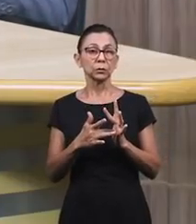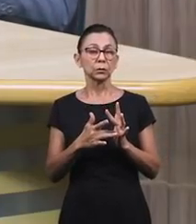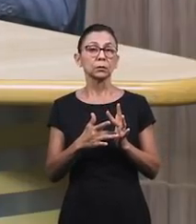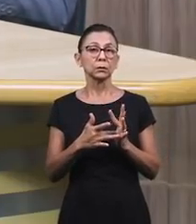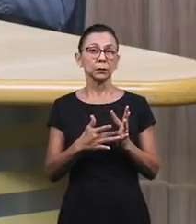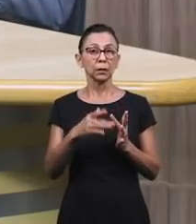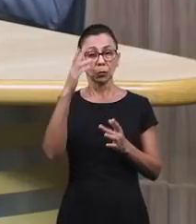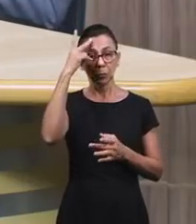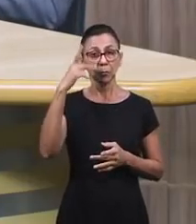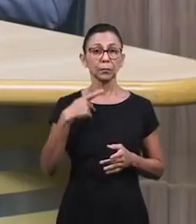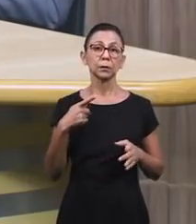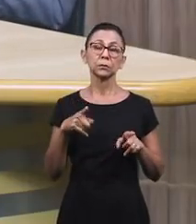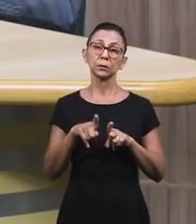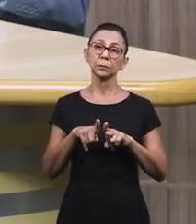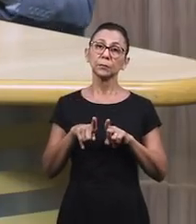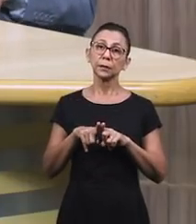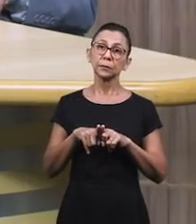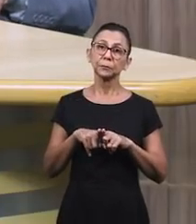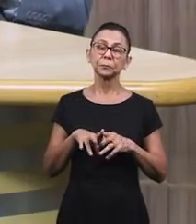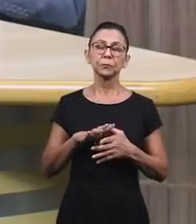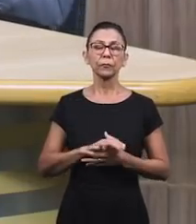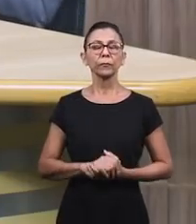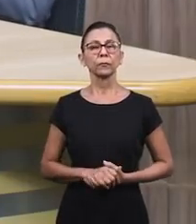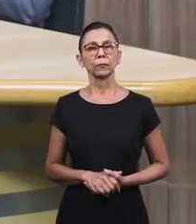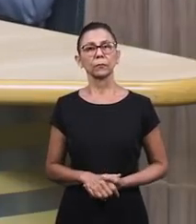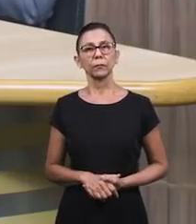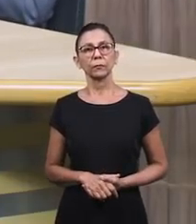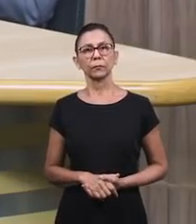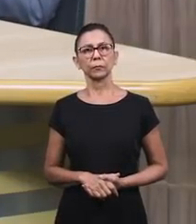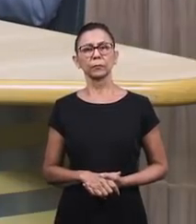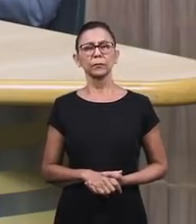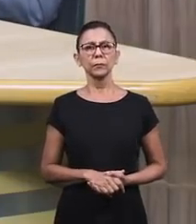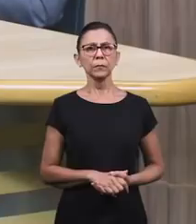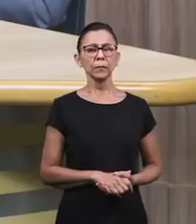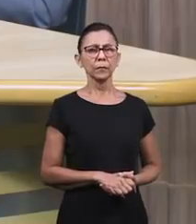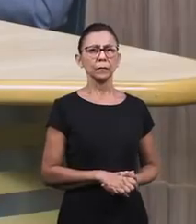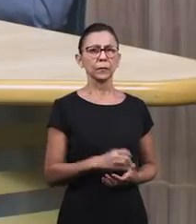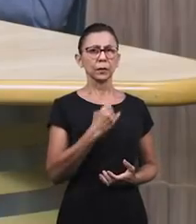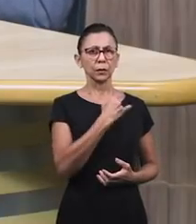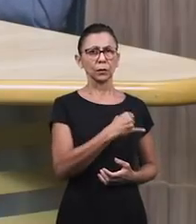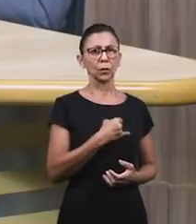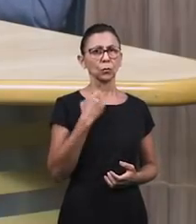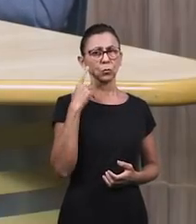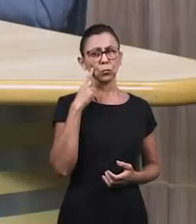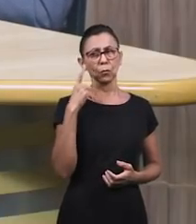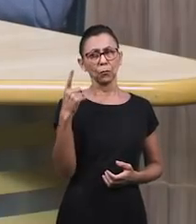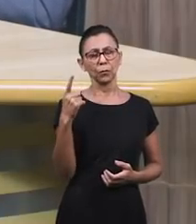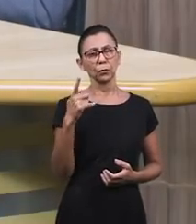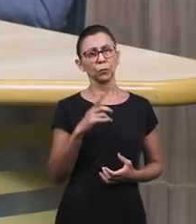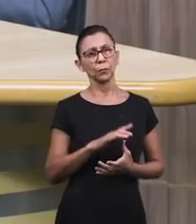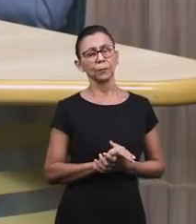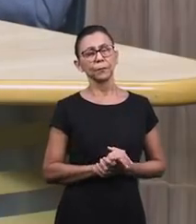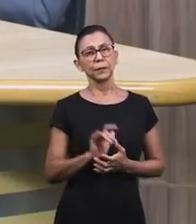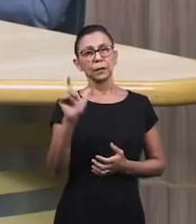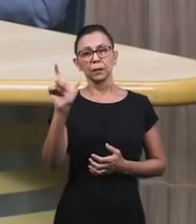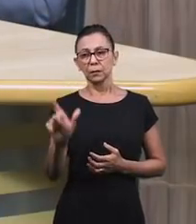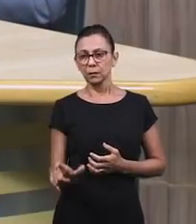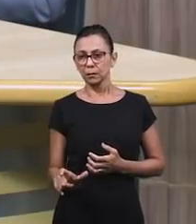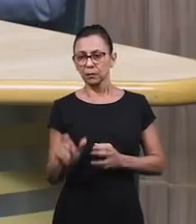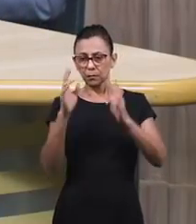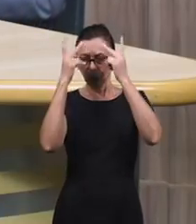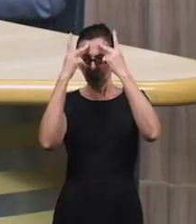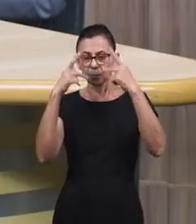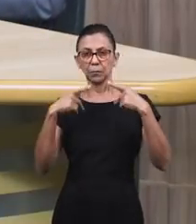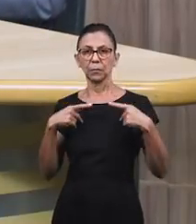viu, e o que João viu, o que Isaías viu de Jesus como homem, não foi muito diferente do que João viu na realidade. Mas o que